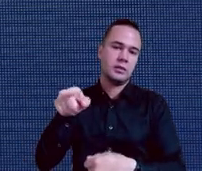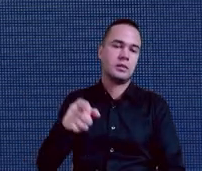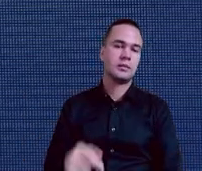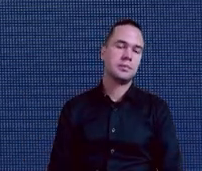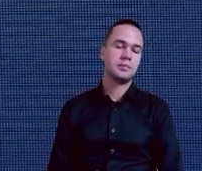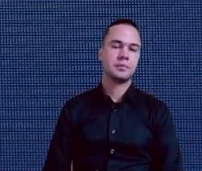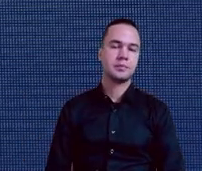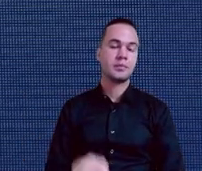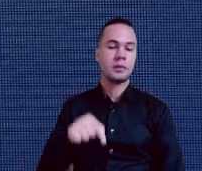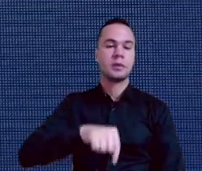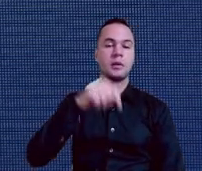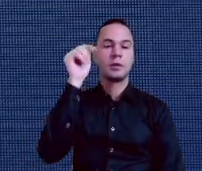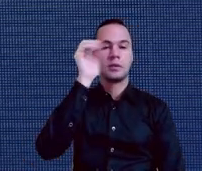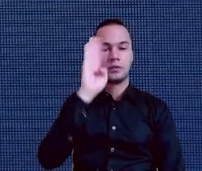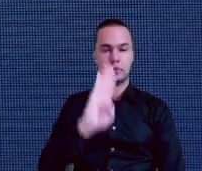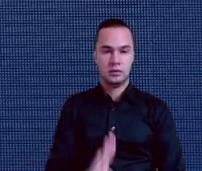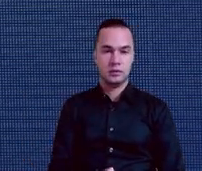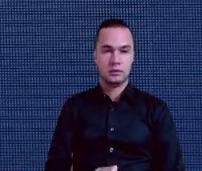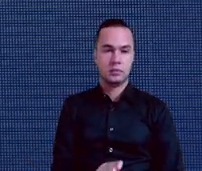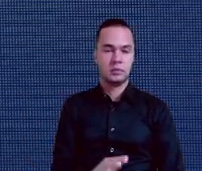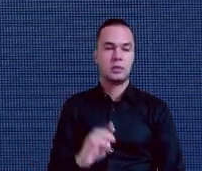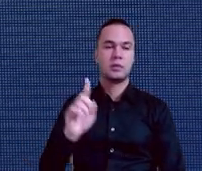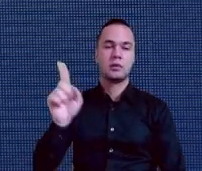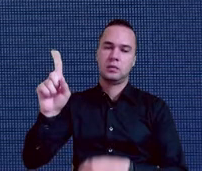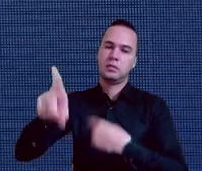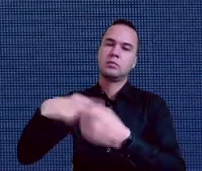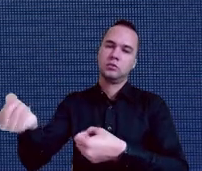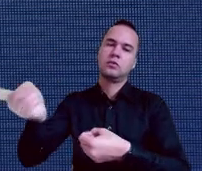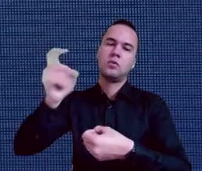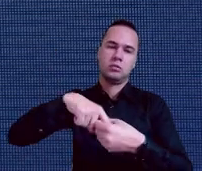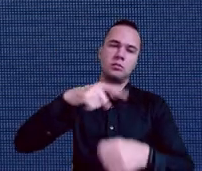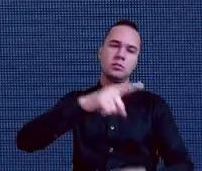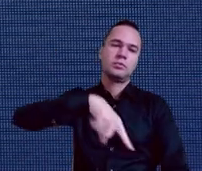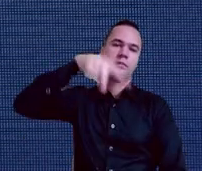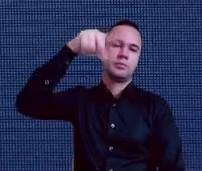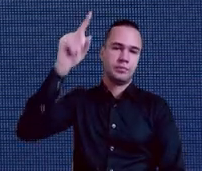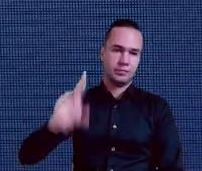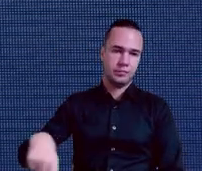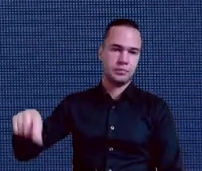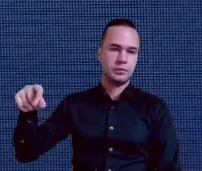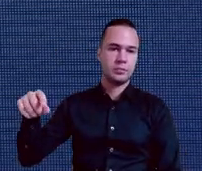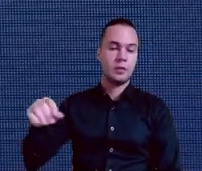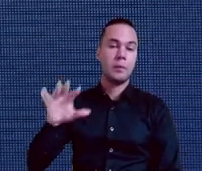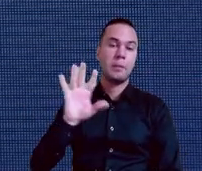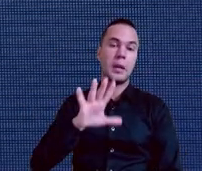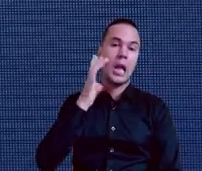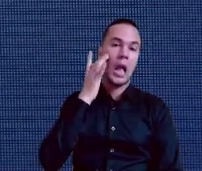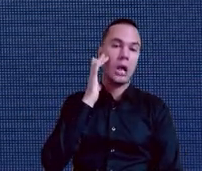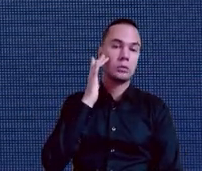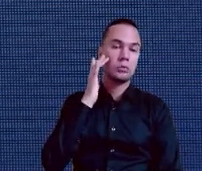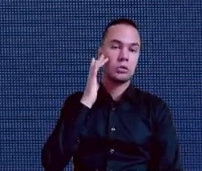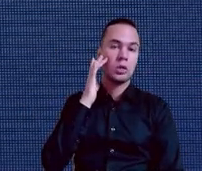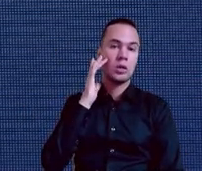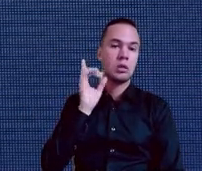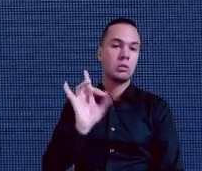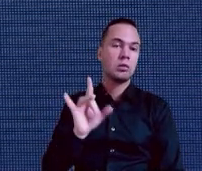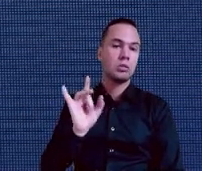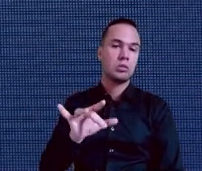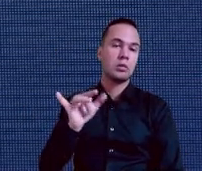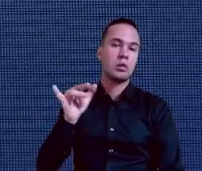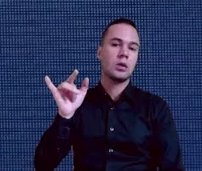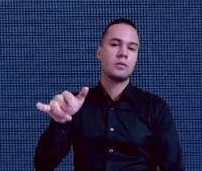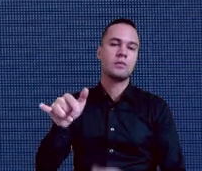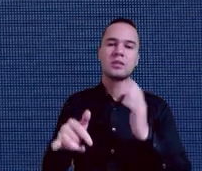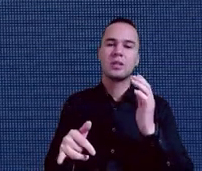os brasileiros também a onda volta mas acho que só para tá isso no que você